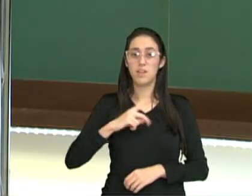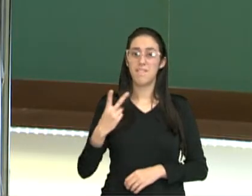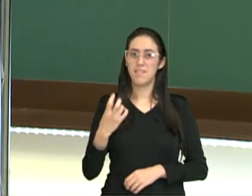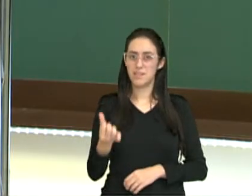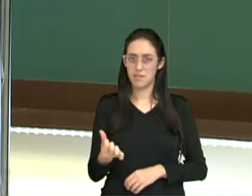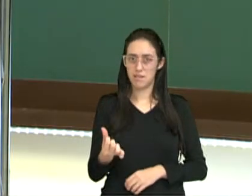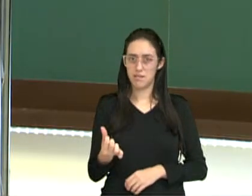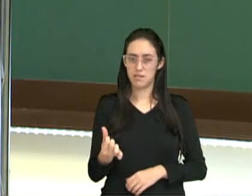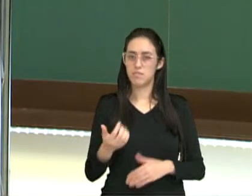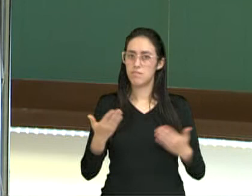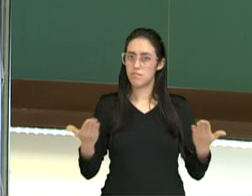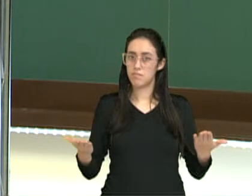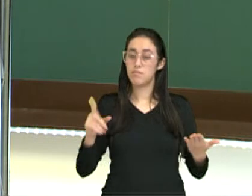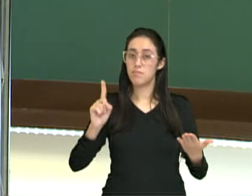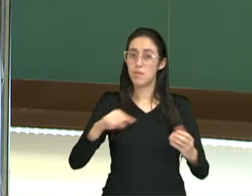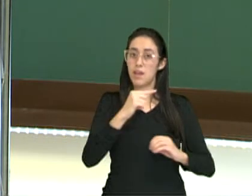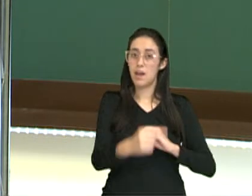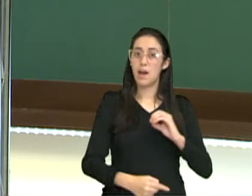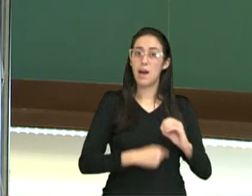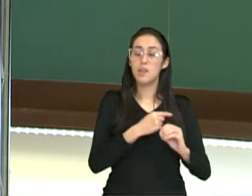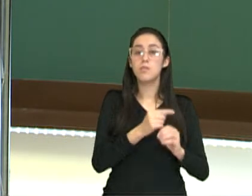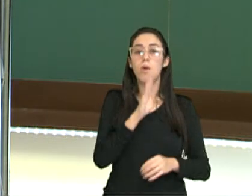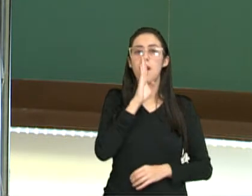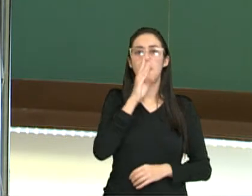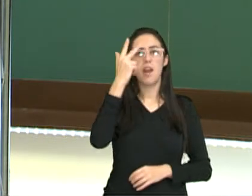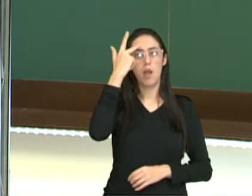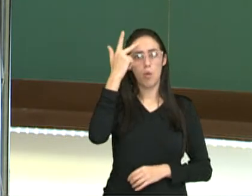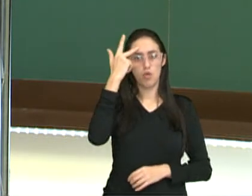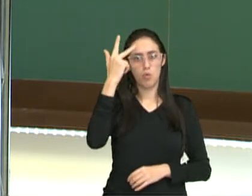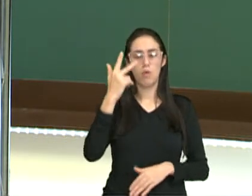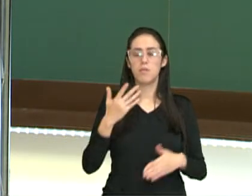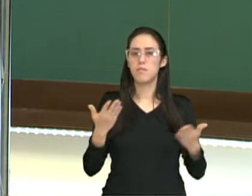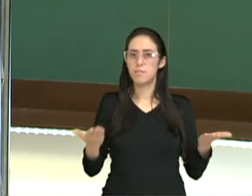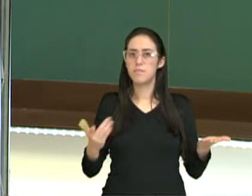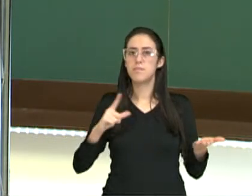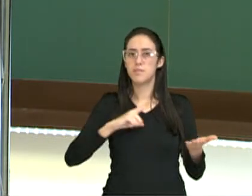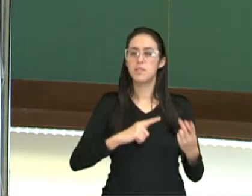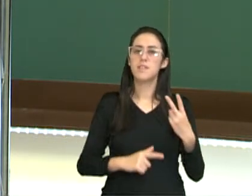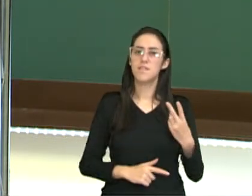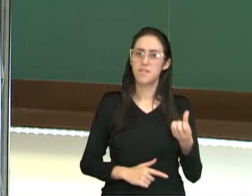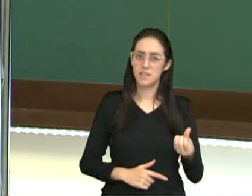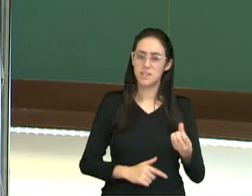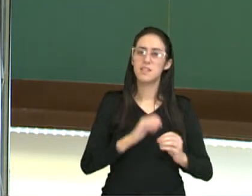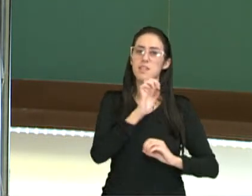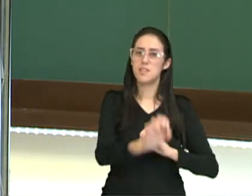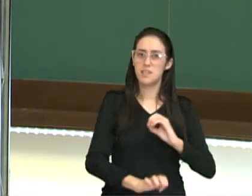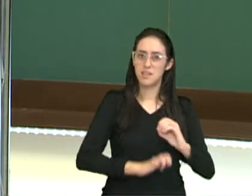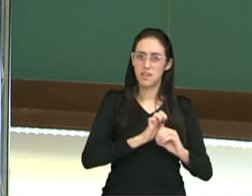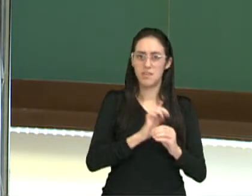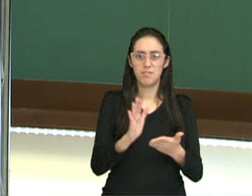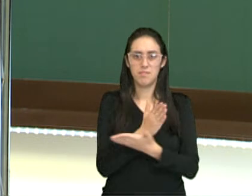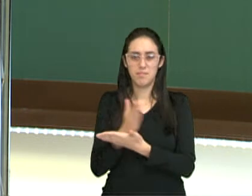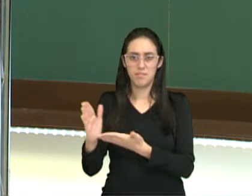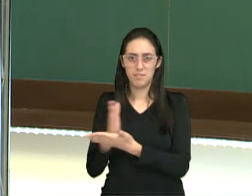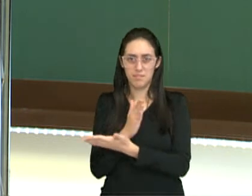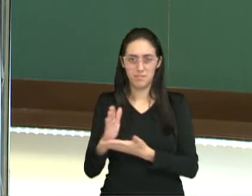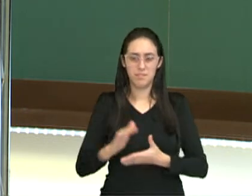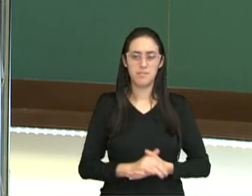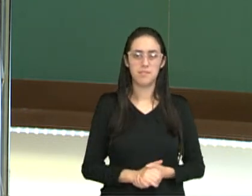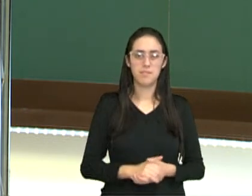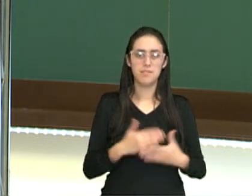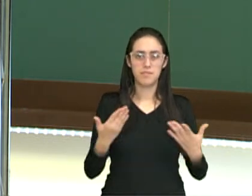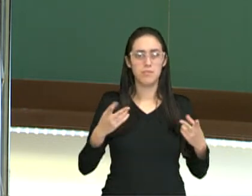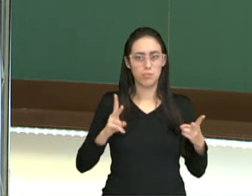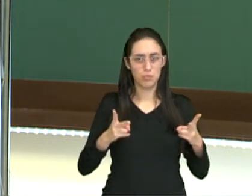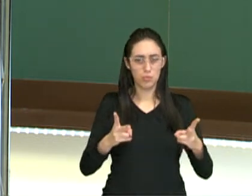Então, estamos falando de um átomo neutro. Nesse caso, ele vai ter também 26 elétrons para serem distribuídos. Seguindo lá o